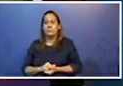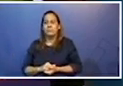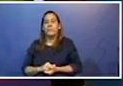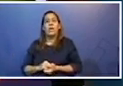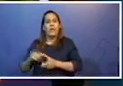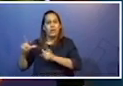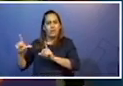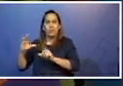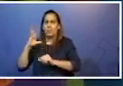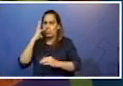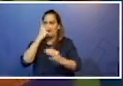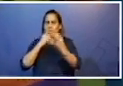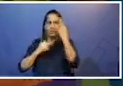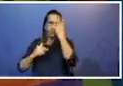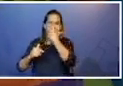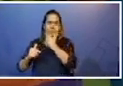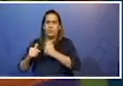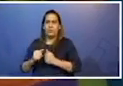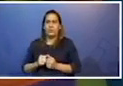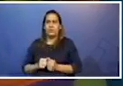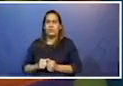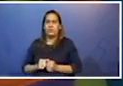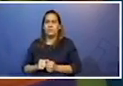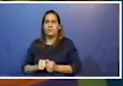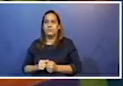uma imagem muito bonita.